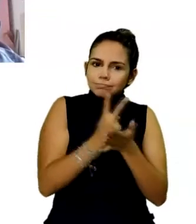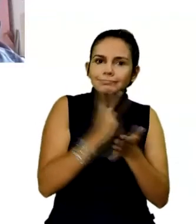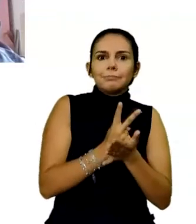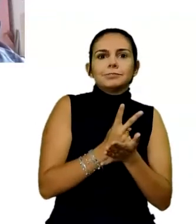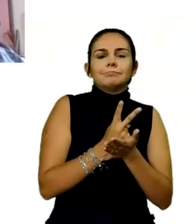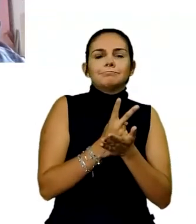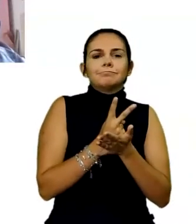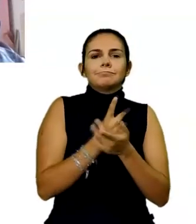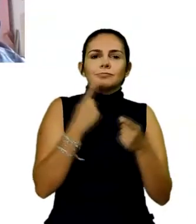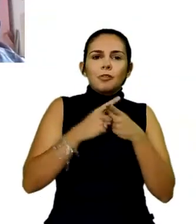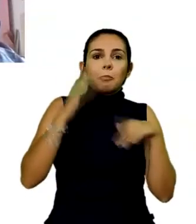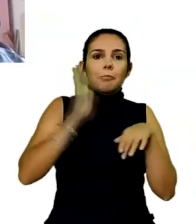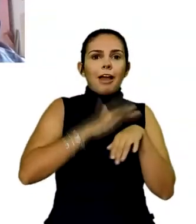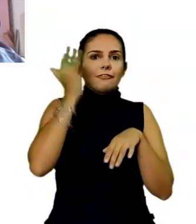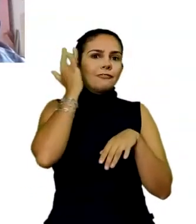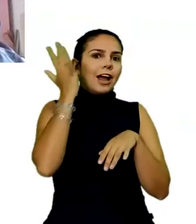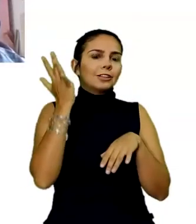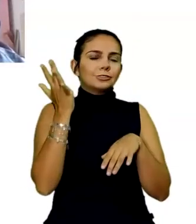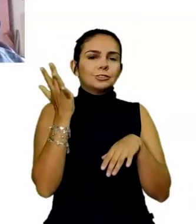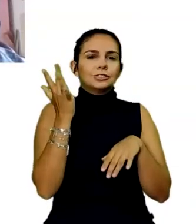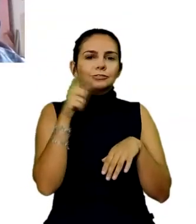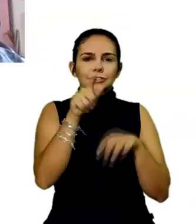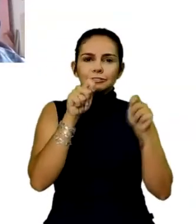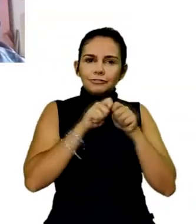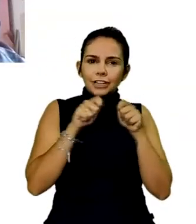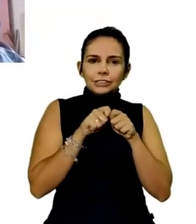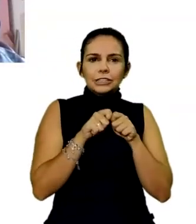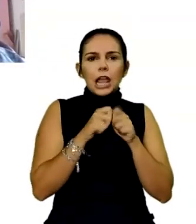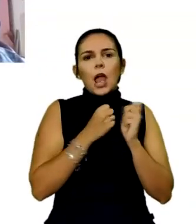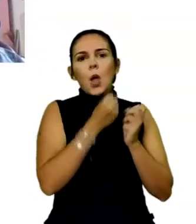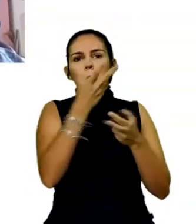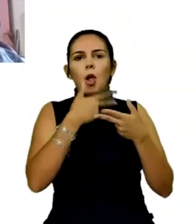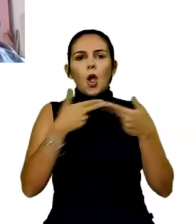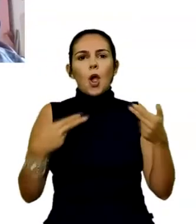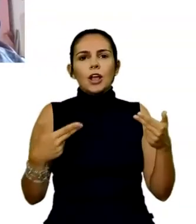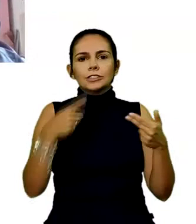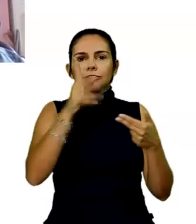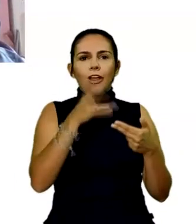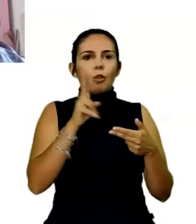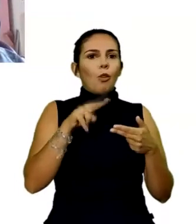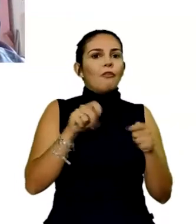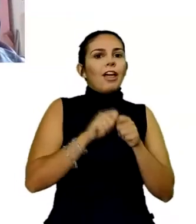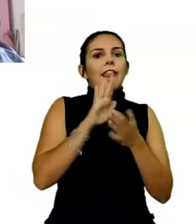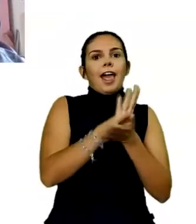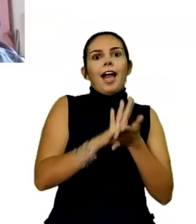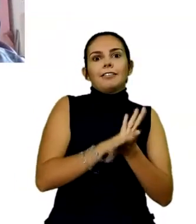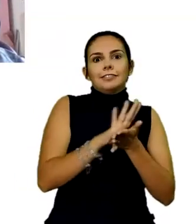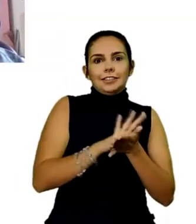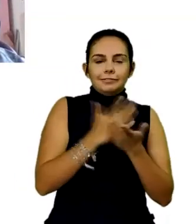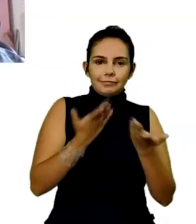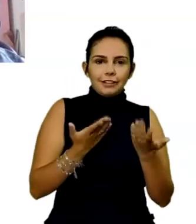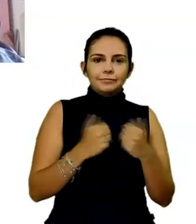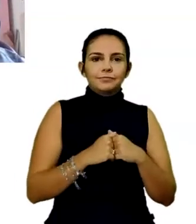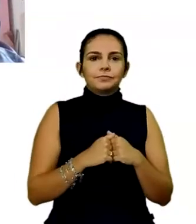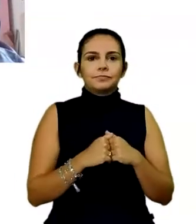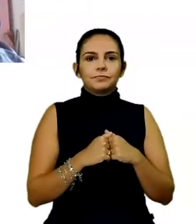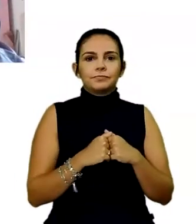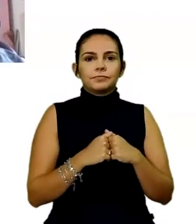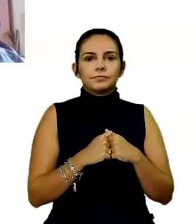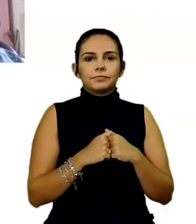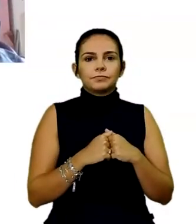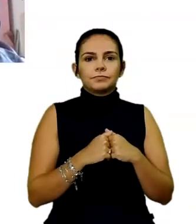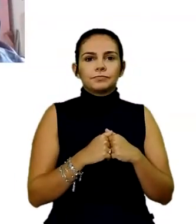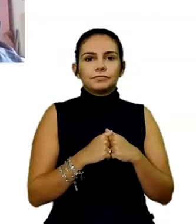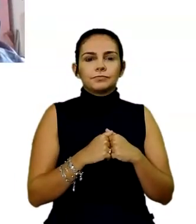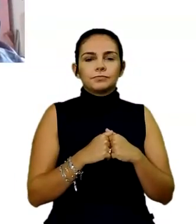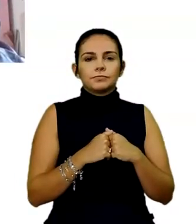é muito mais fácil você fazer alguma coisa do que você não fazer nada. Mari França está sentada em frente a um